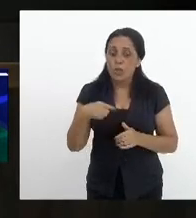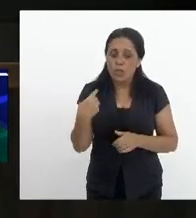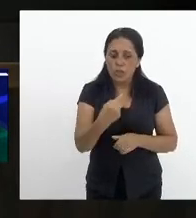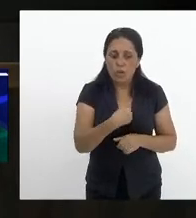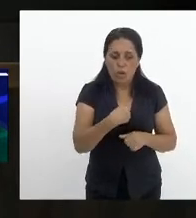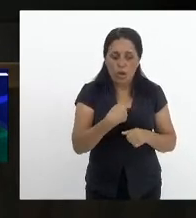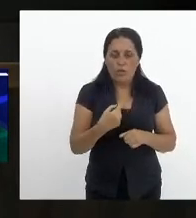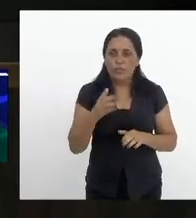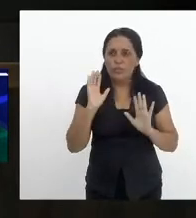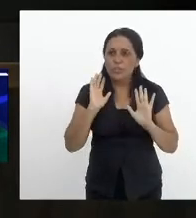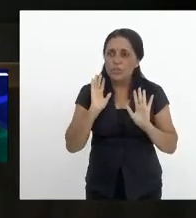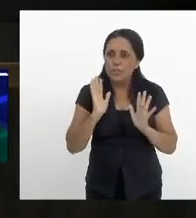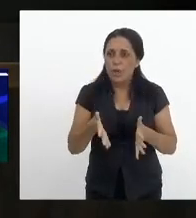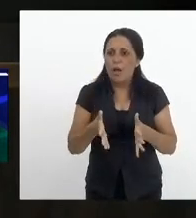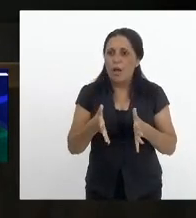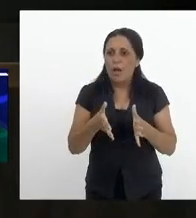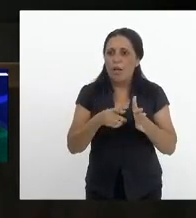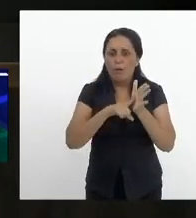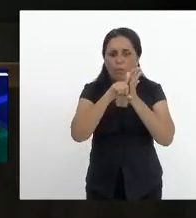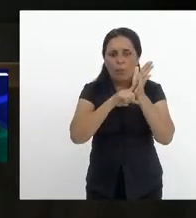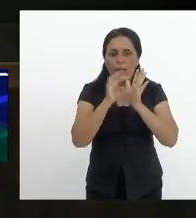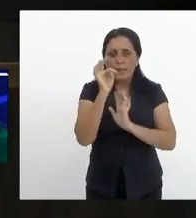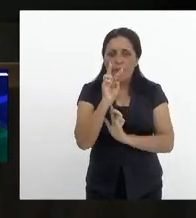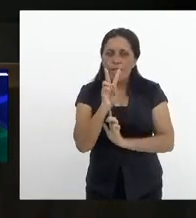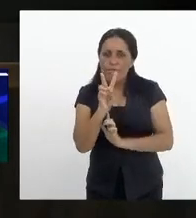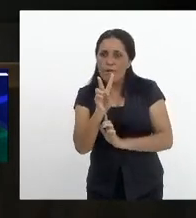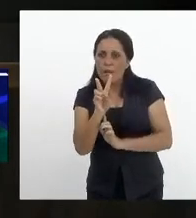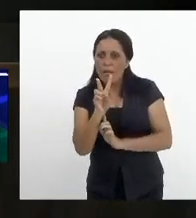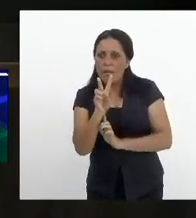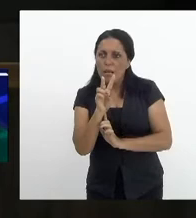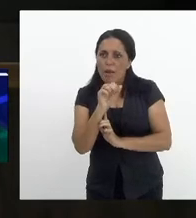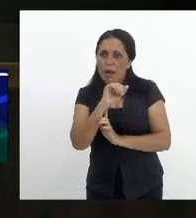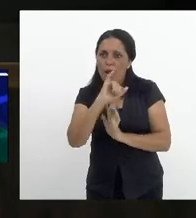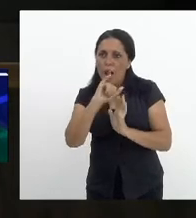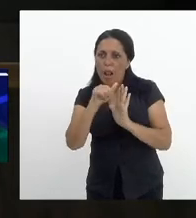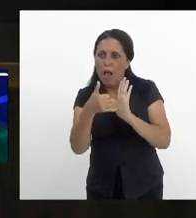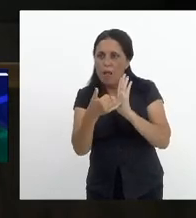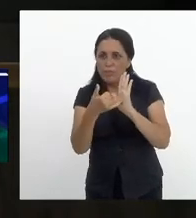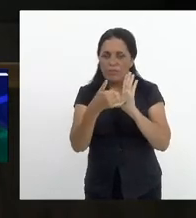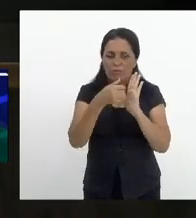aqui uma licitação da TV Alerj. Nós pagávamos